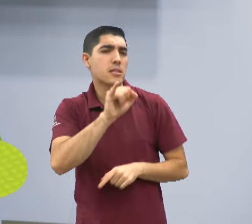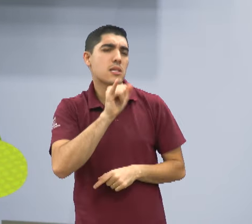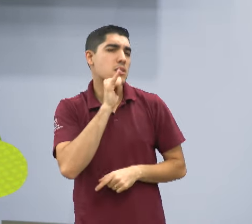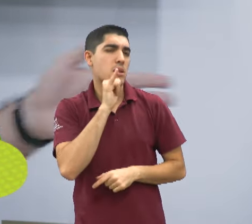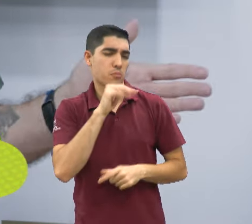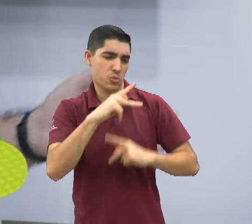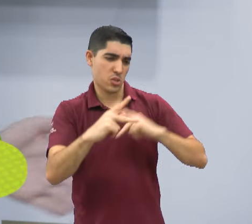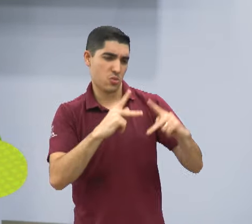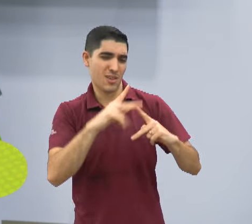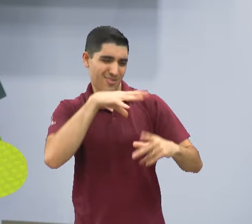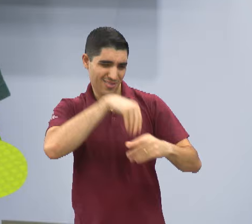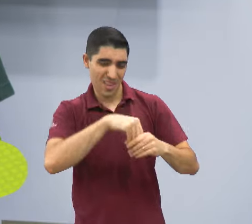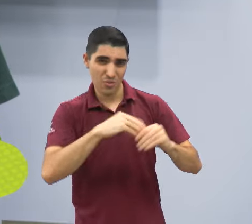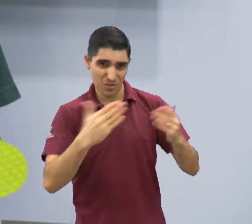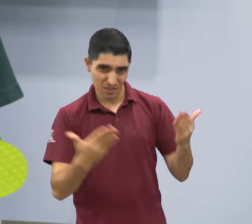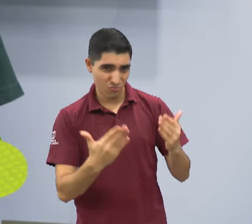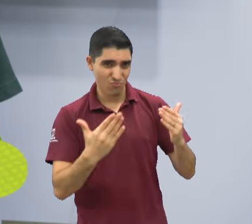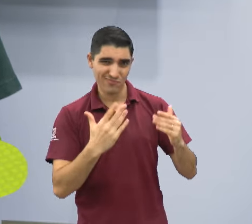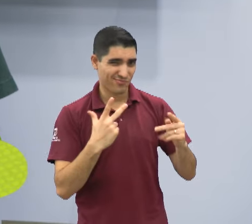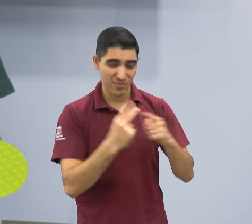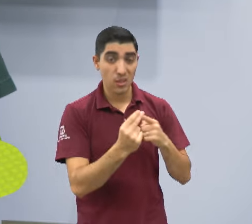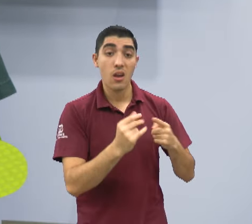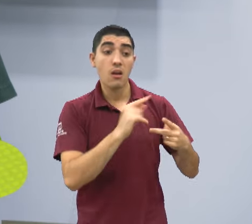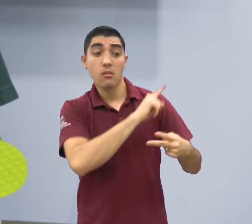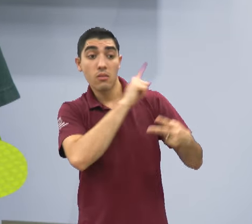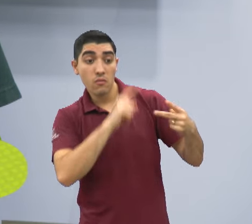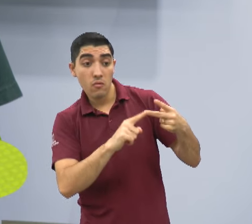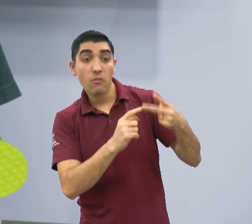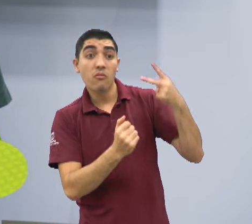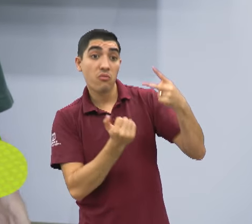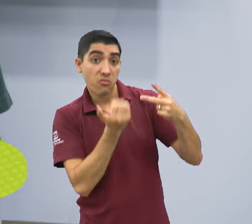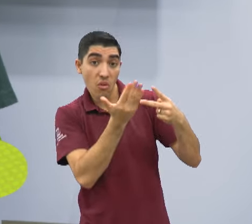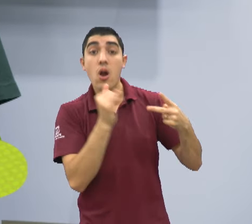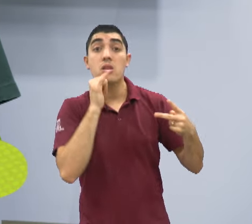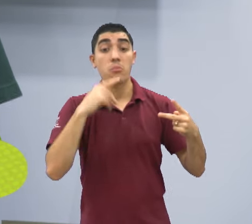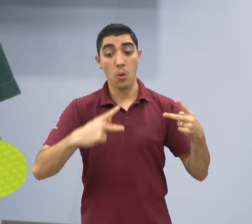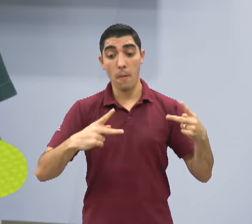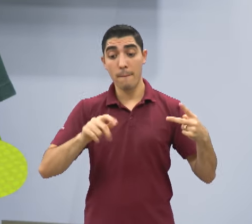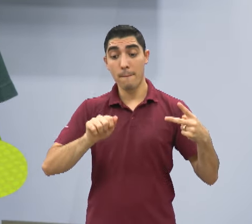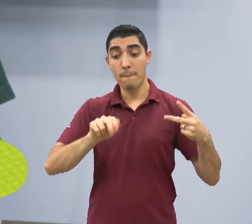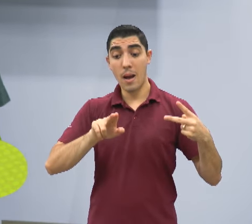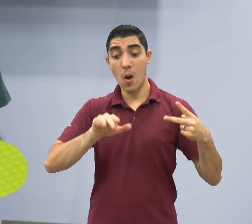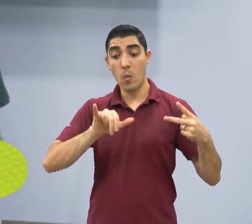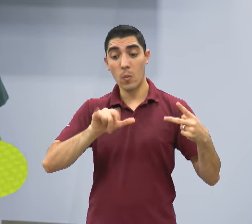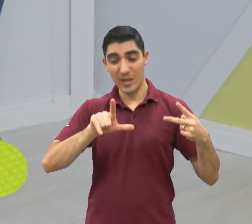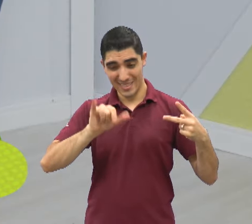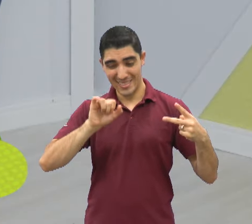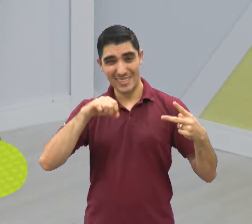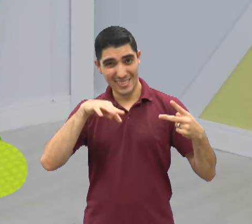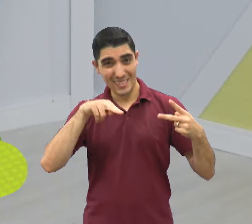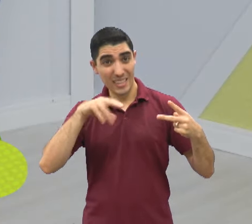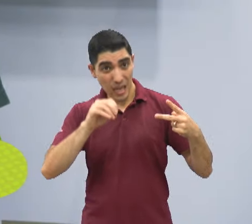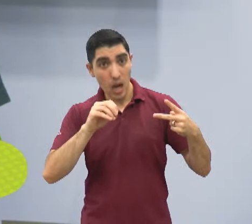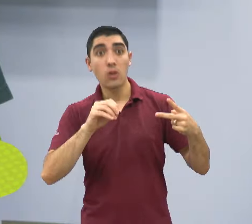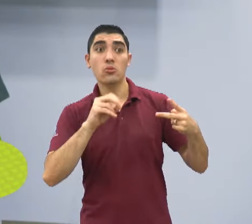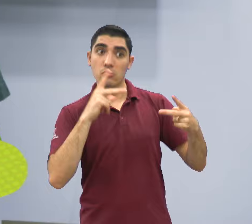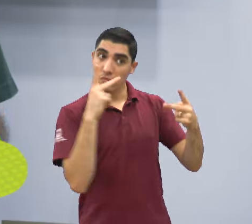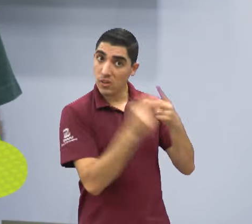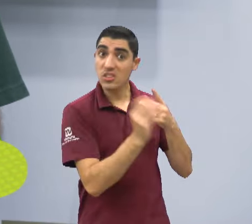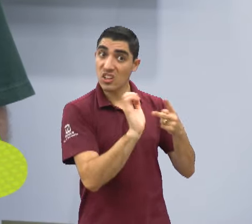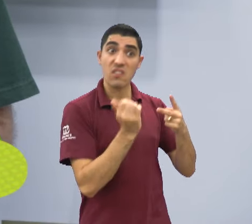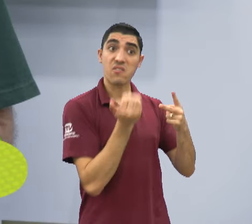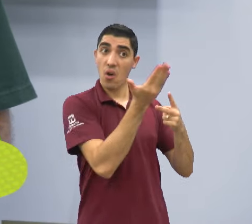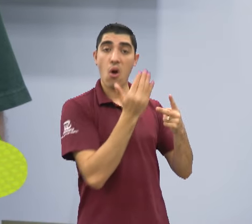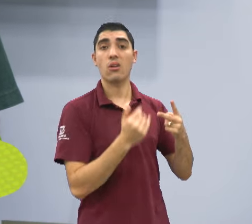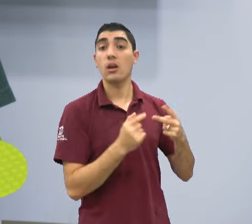perder, porque o Paulistano ganhou de Franca lá. Na semifinal. Perdeu aqui e ganhou lá, né? Podia ter passado para a final. Pois é, estava com o